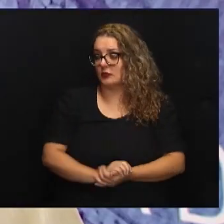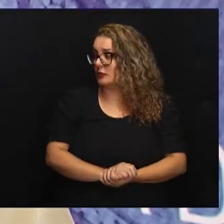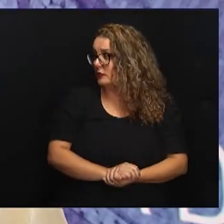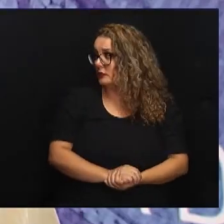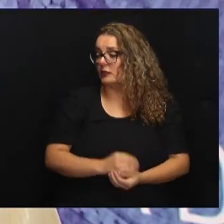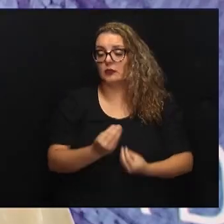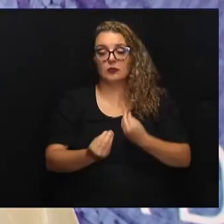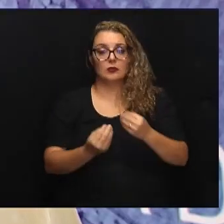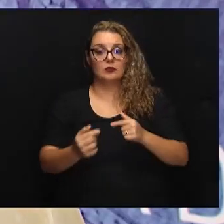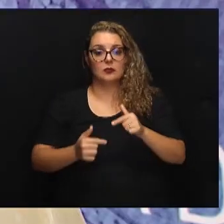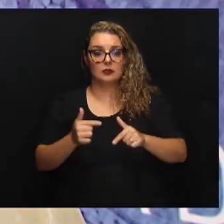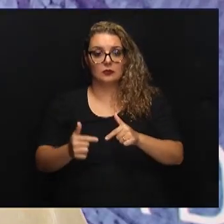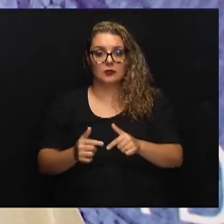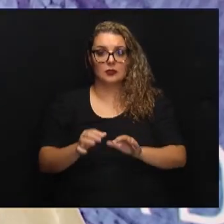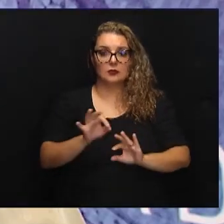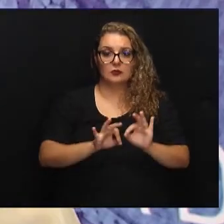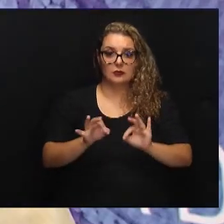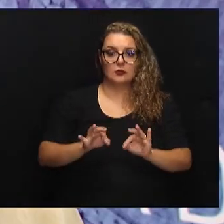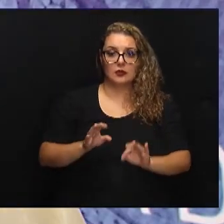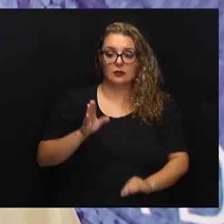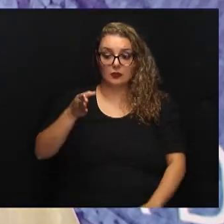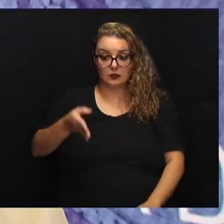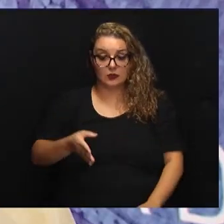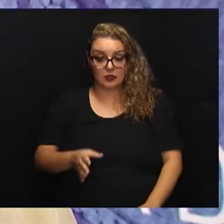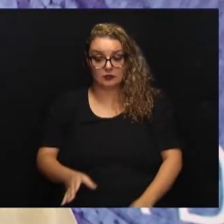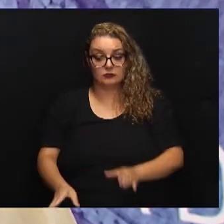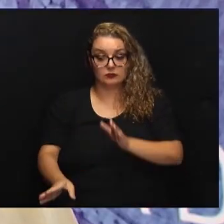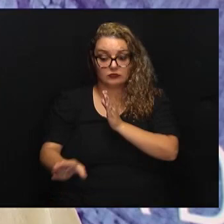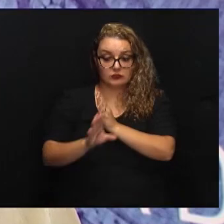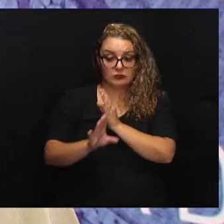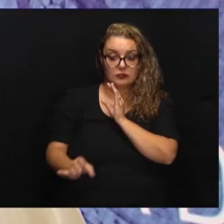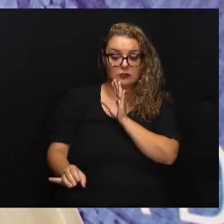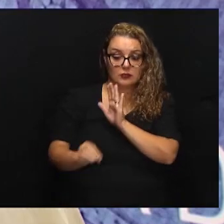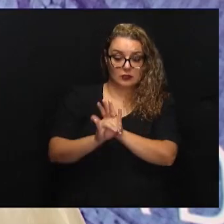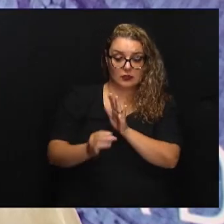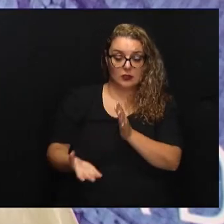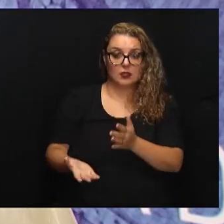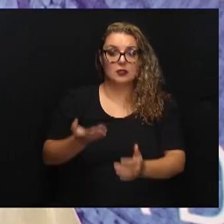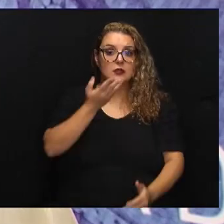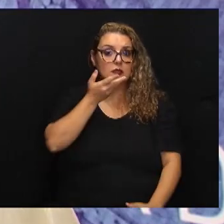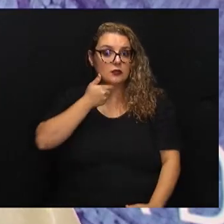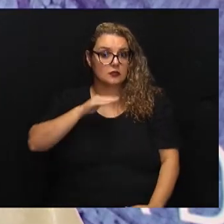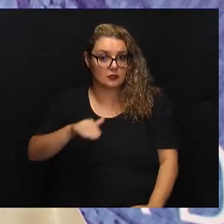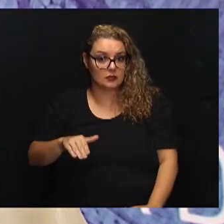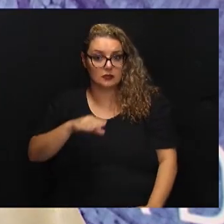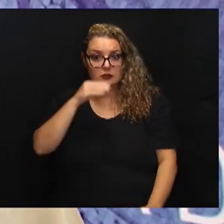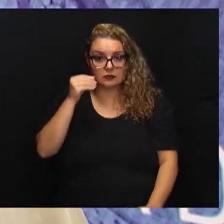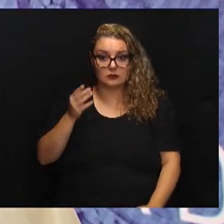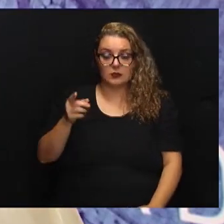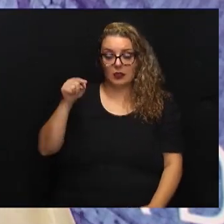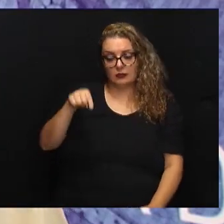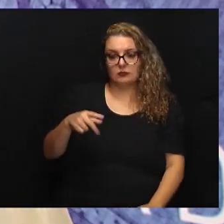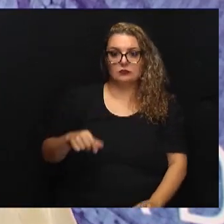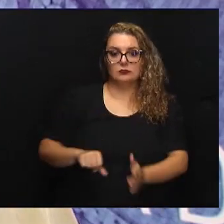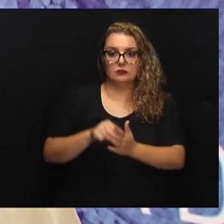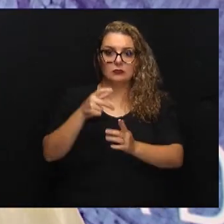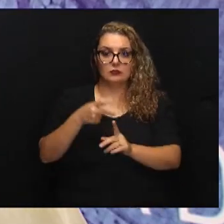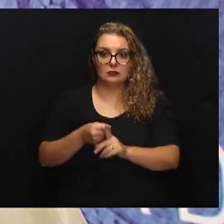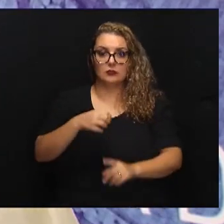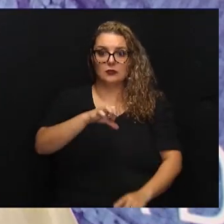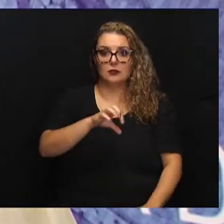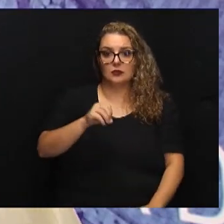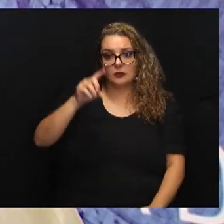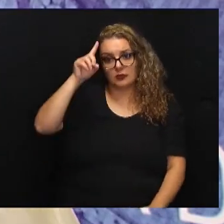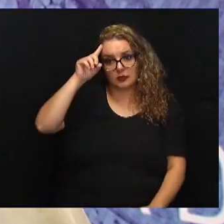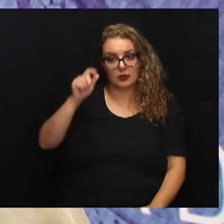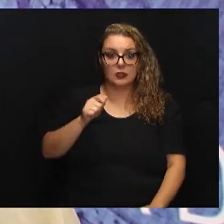projeto? Nós vamos lá e identificamos. Essa criança, esse adolescente, ele tomou a sua primeira dose. Passaram 90 dias e ele